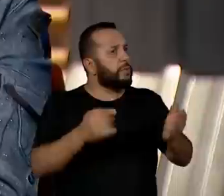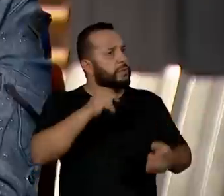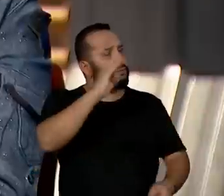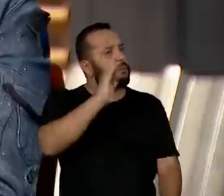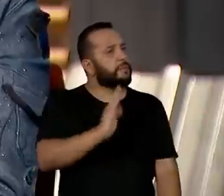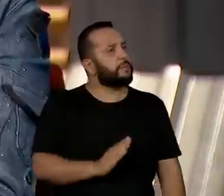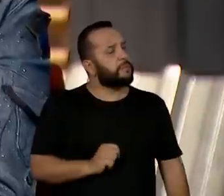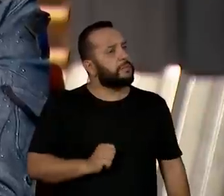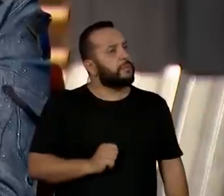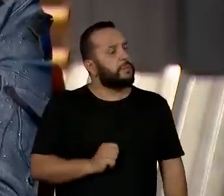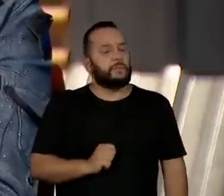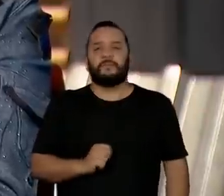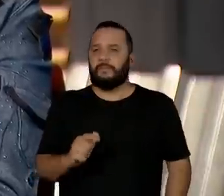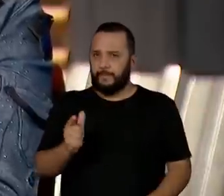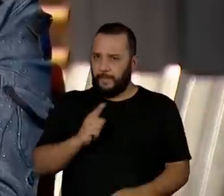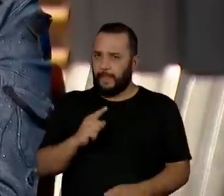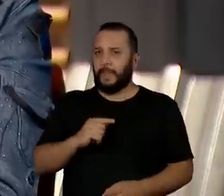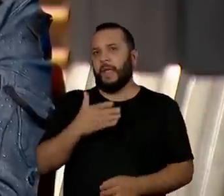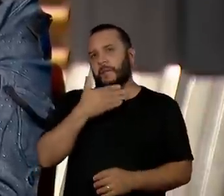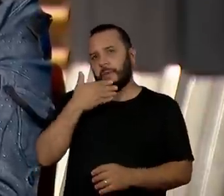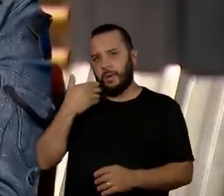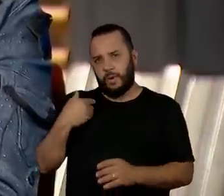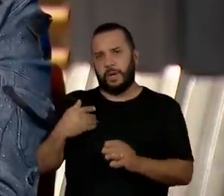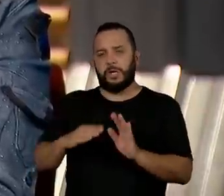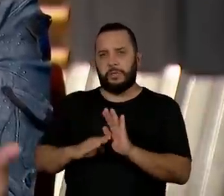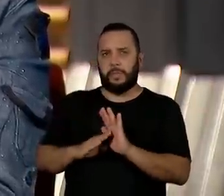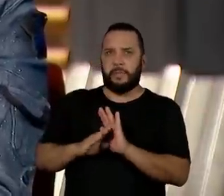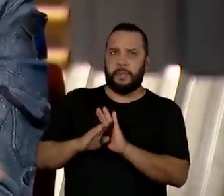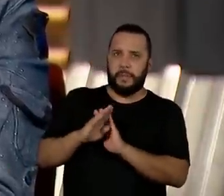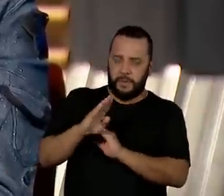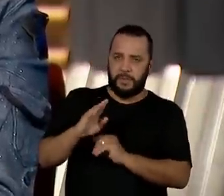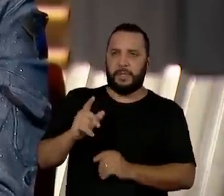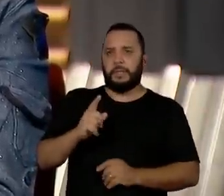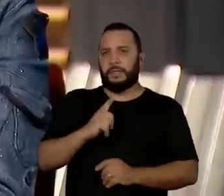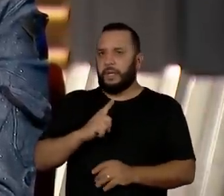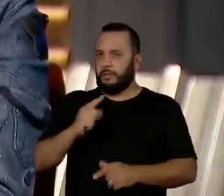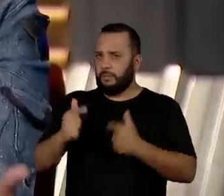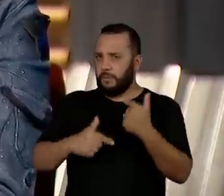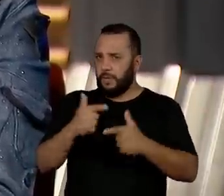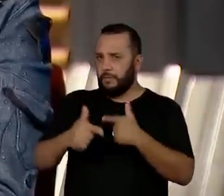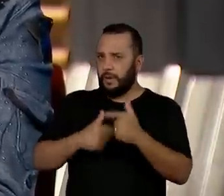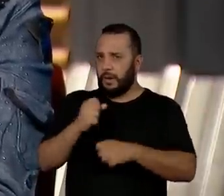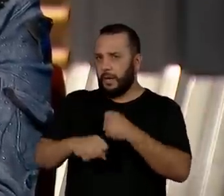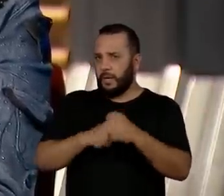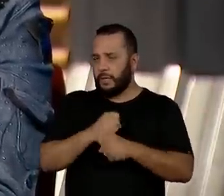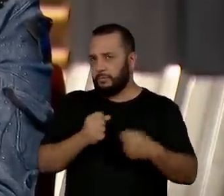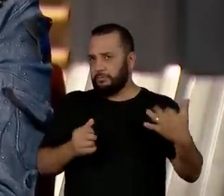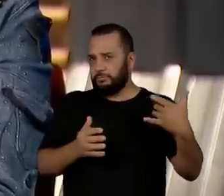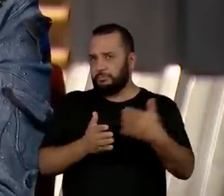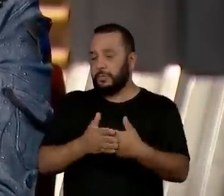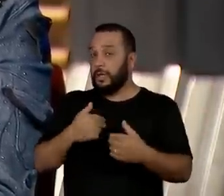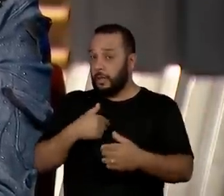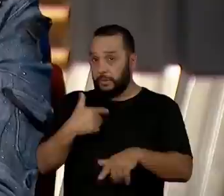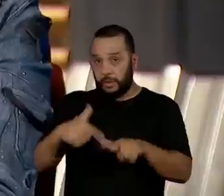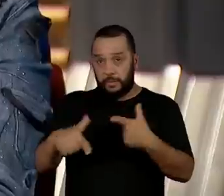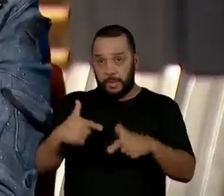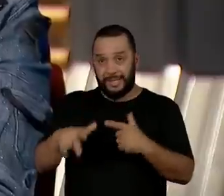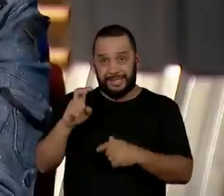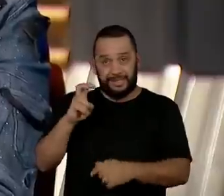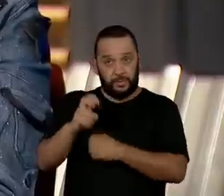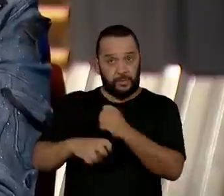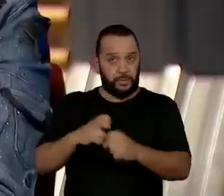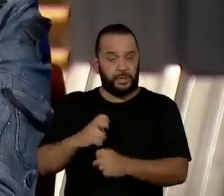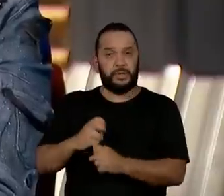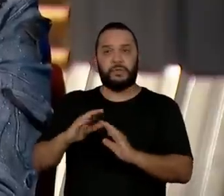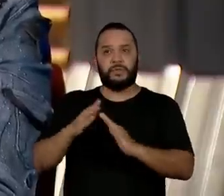eu acho que vem melhorando né vem fazendo um trabalho alguns anos eu trabalhei durante cinco anos na escolas